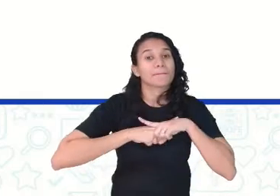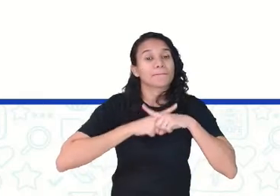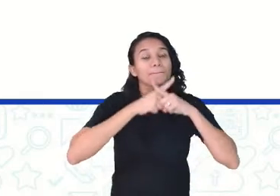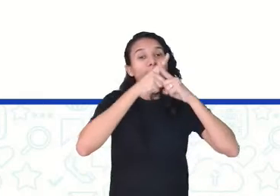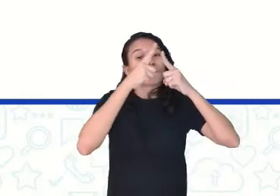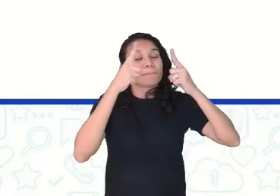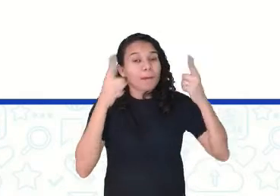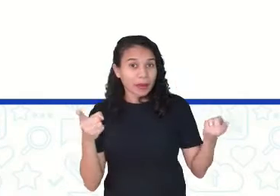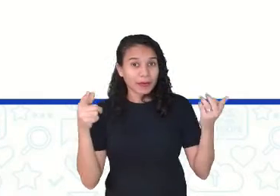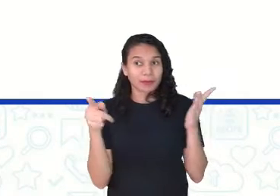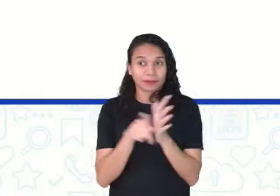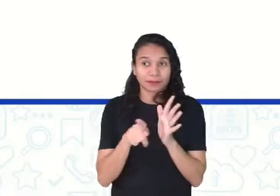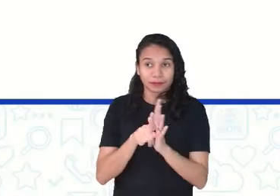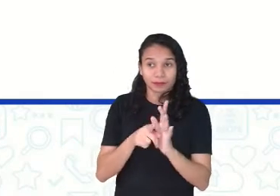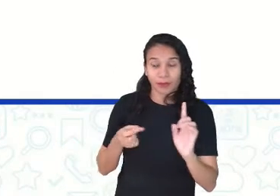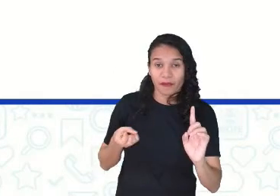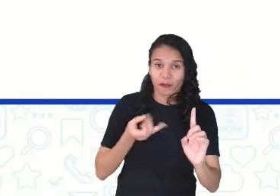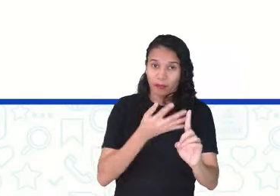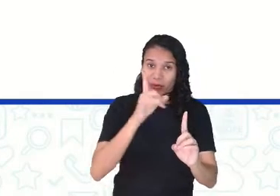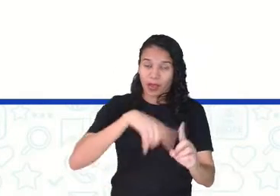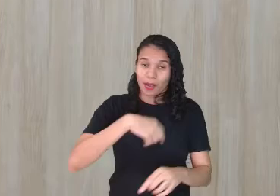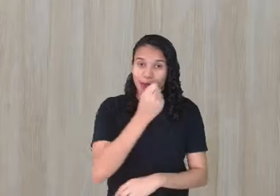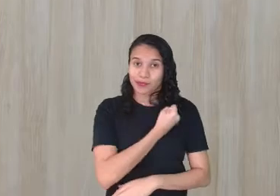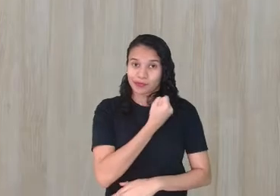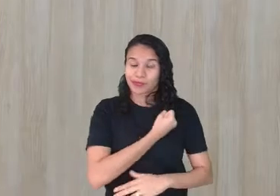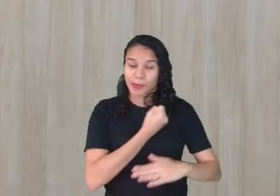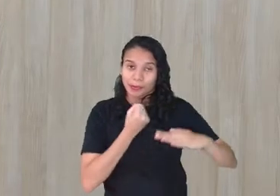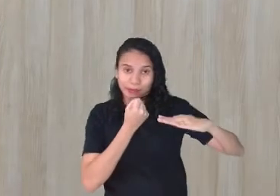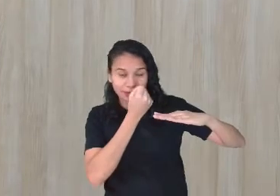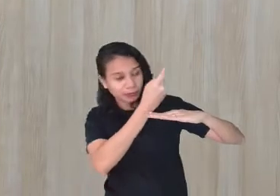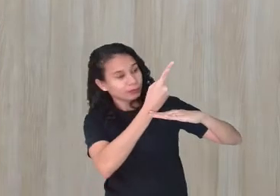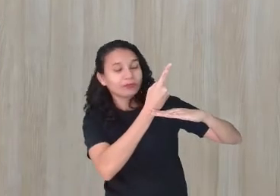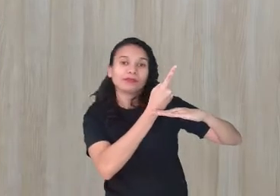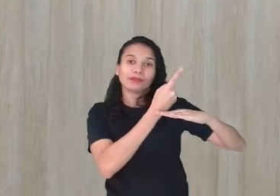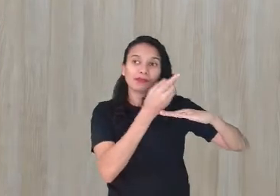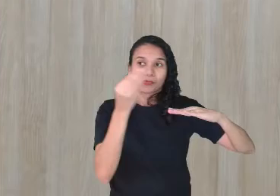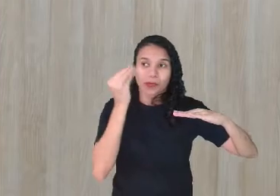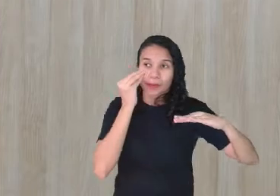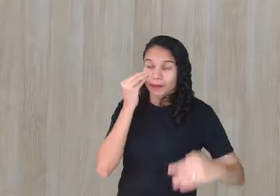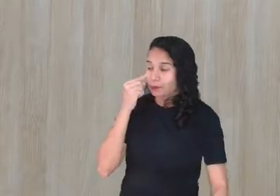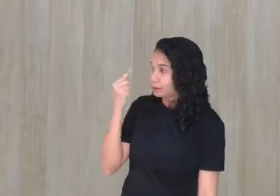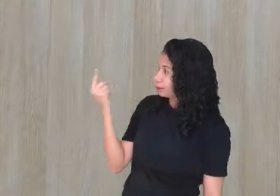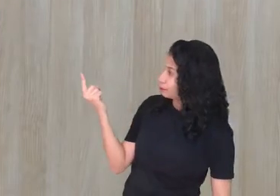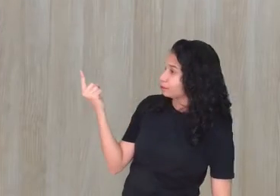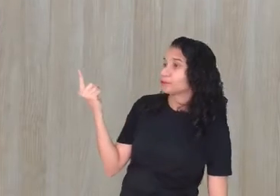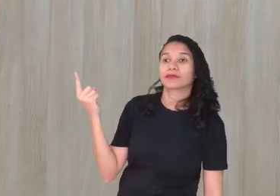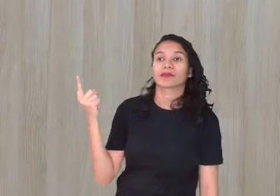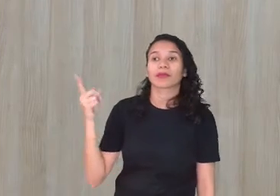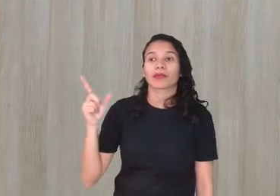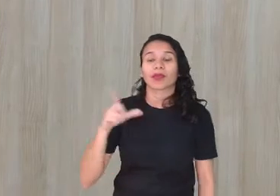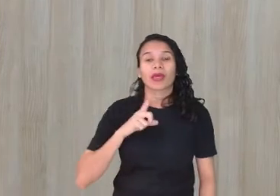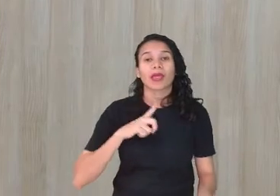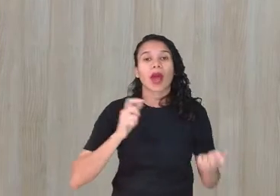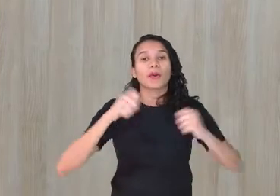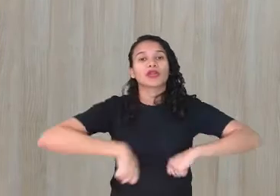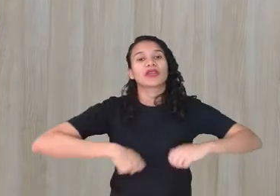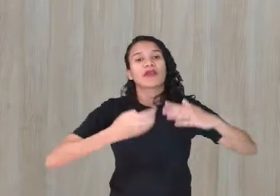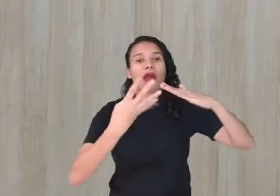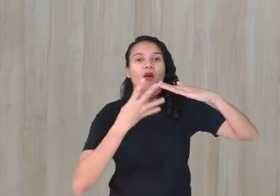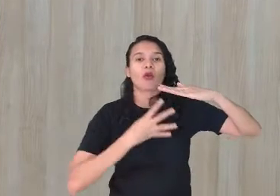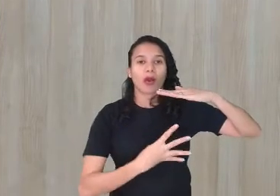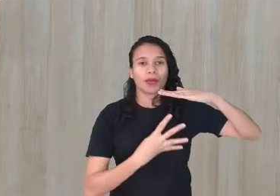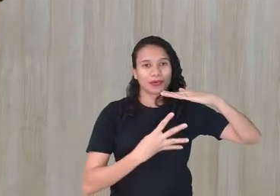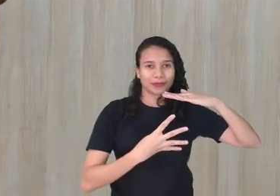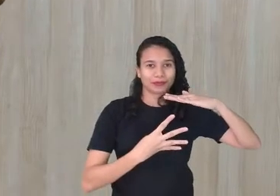Mas os casos favoráveis vai ser o número 1 específico, se você observar aqui o número 1. E se eu colocar aqui os casos possíveis, ó, vai ser o